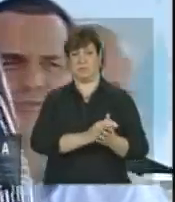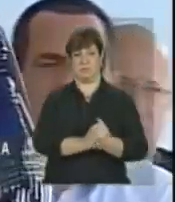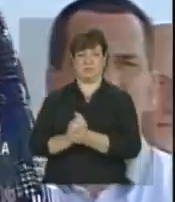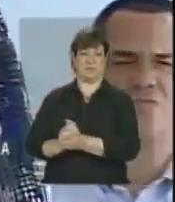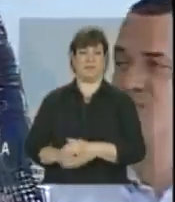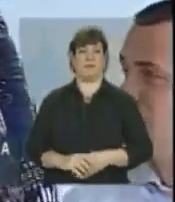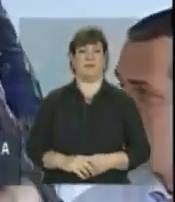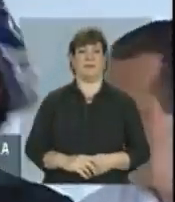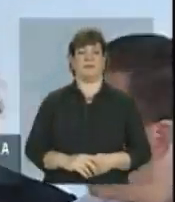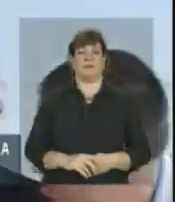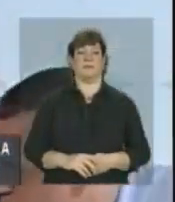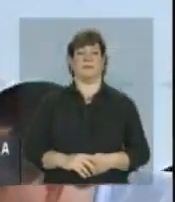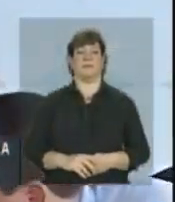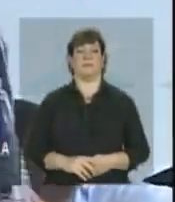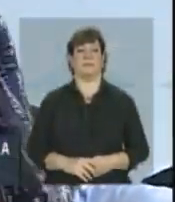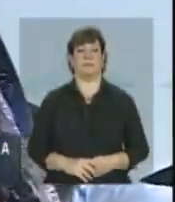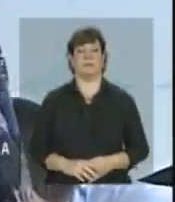Cumprimentar aqui nossos